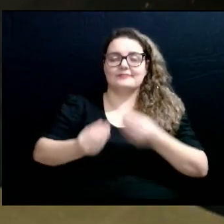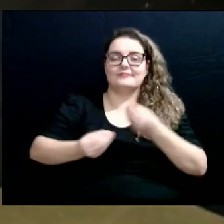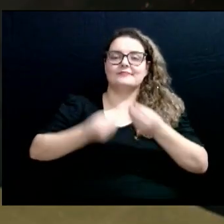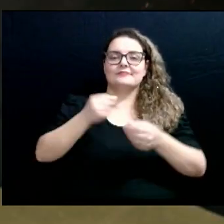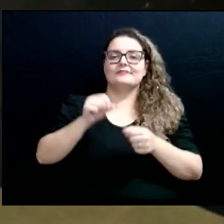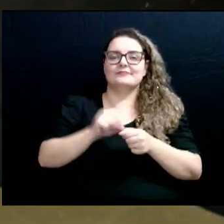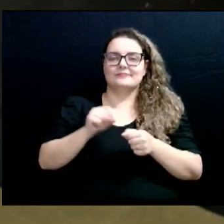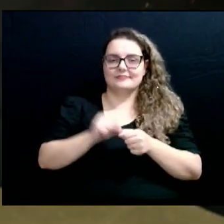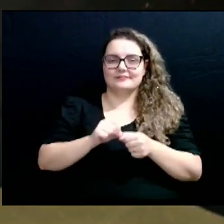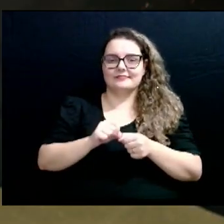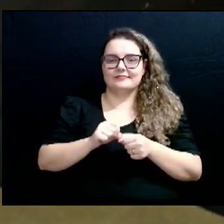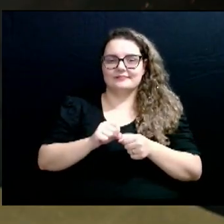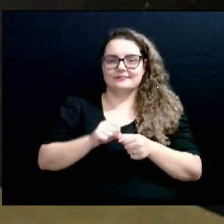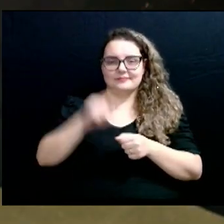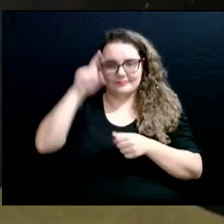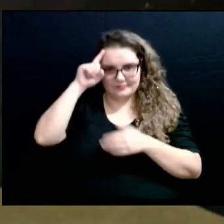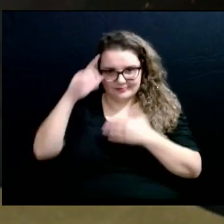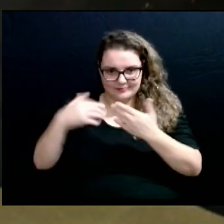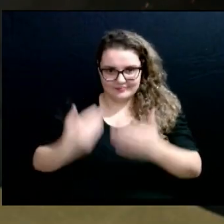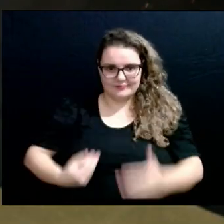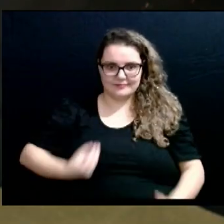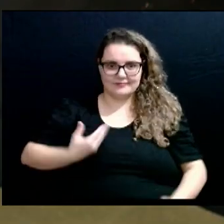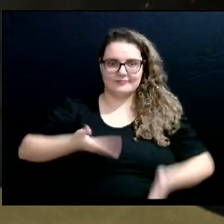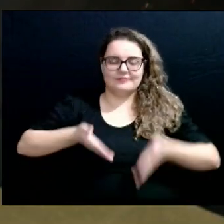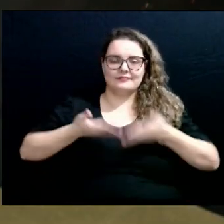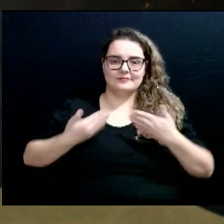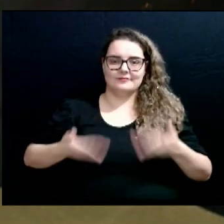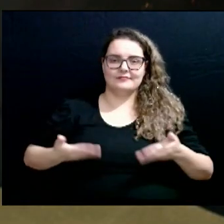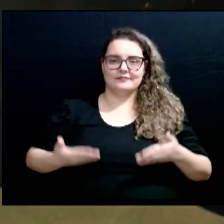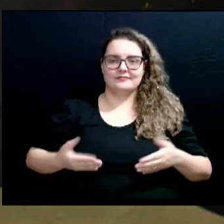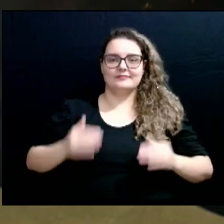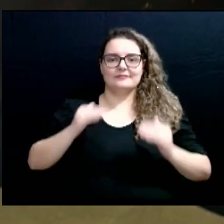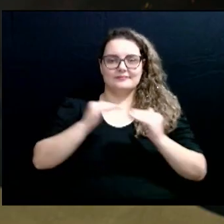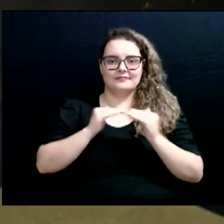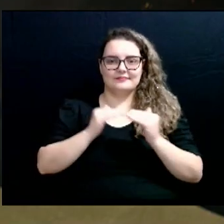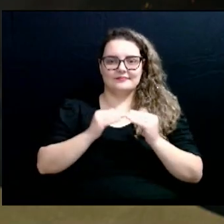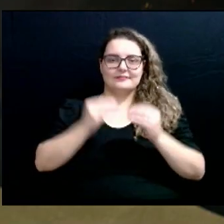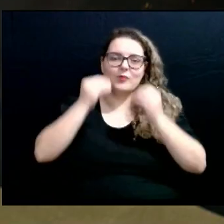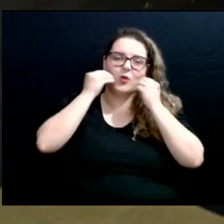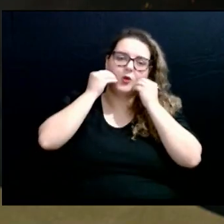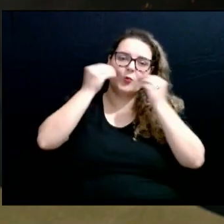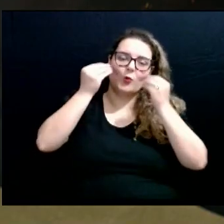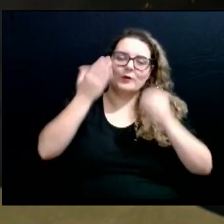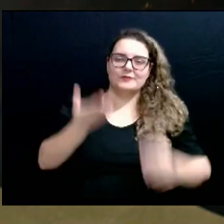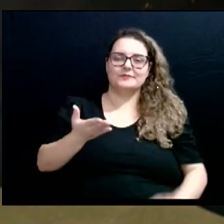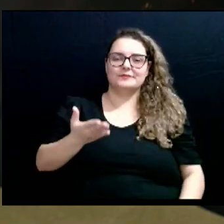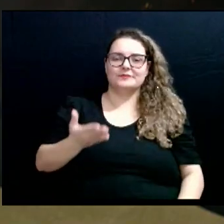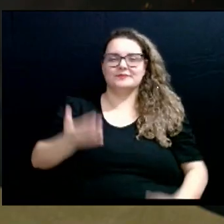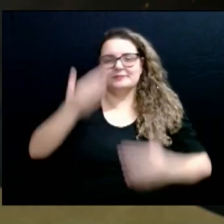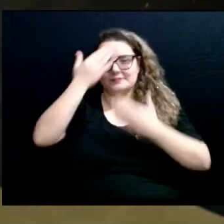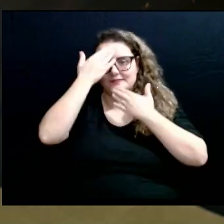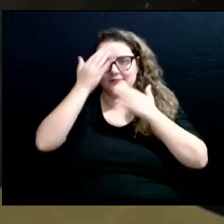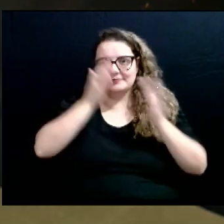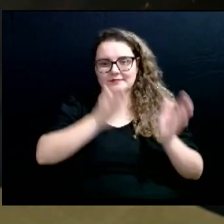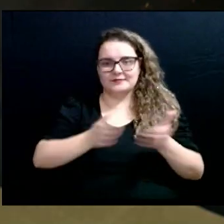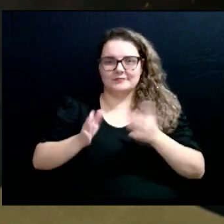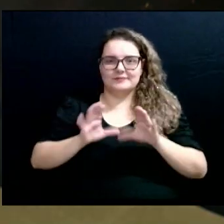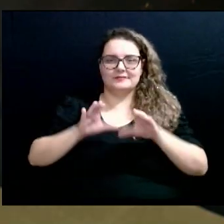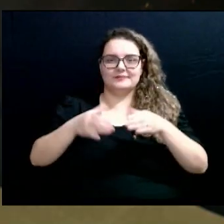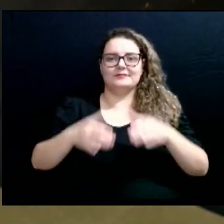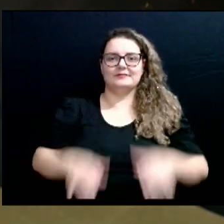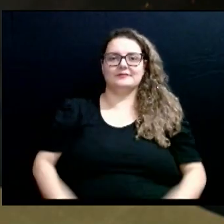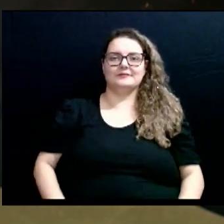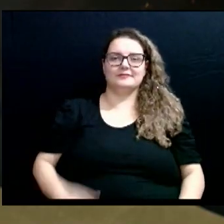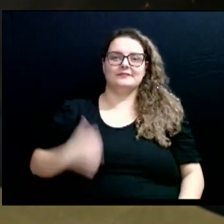nossa vida com mais leveza. Combinado assim? Beijo grande para você. Valeu, produção. Valeu, time. E a nossa semana só